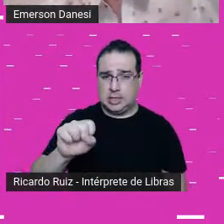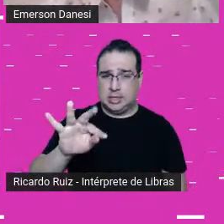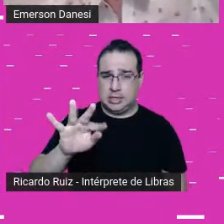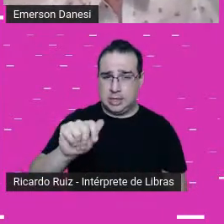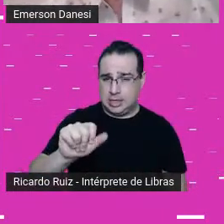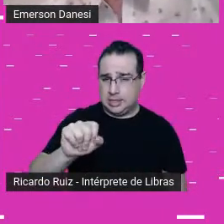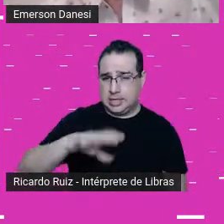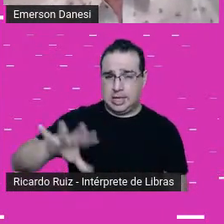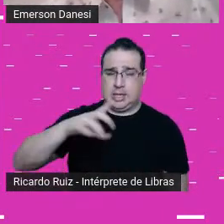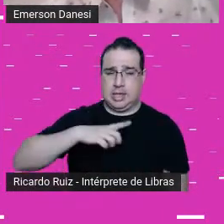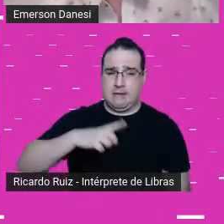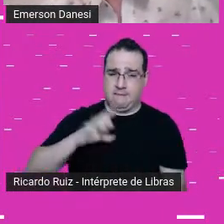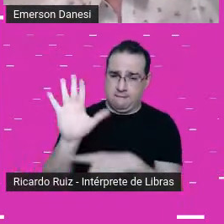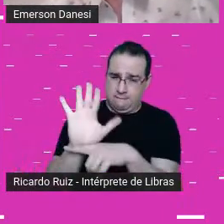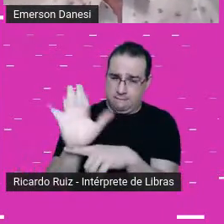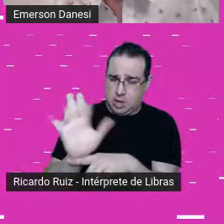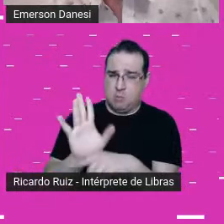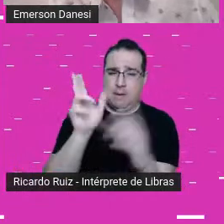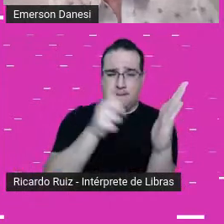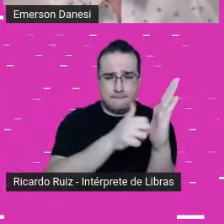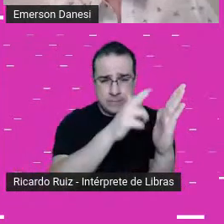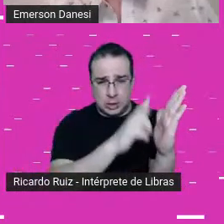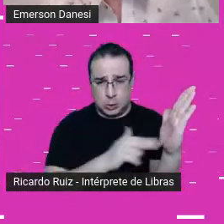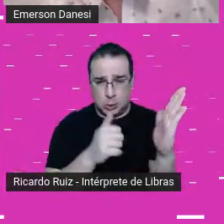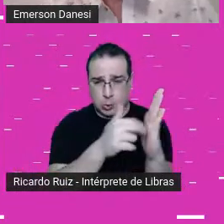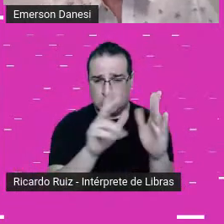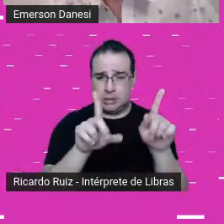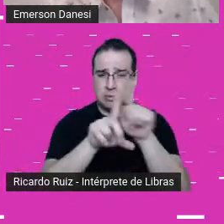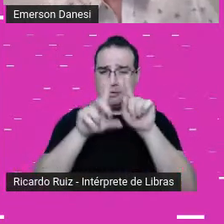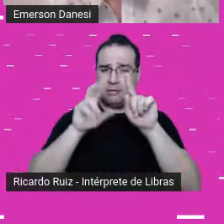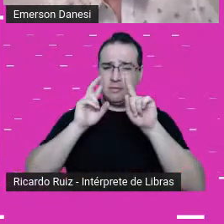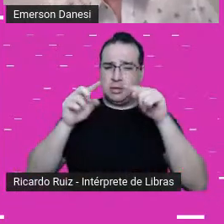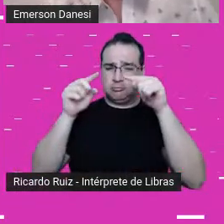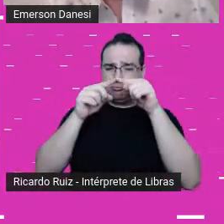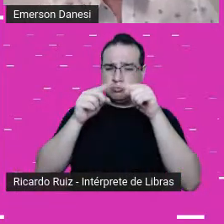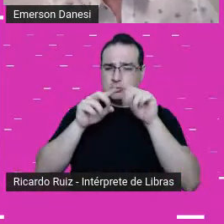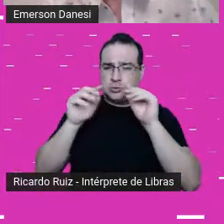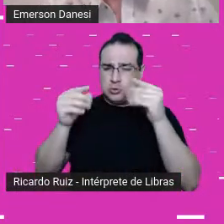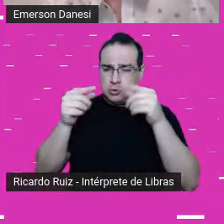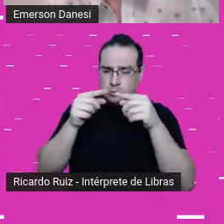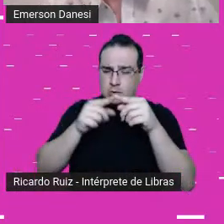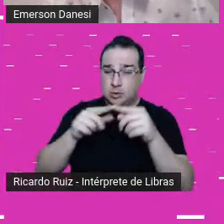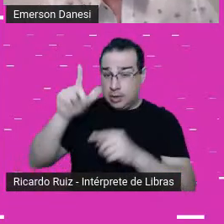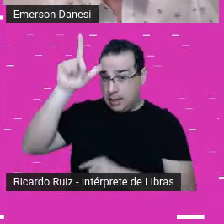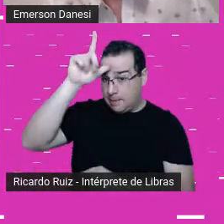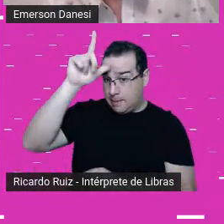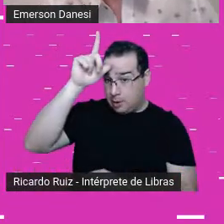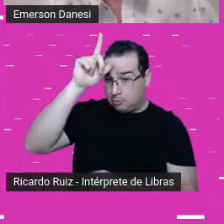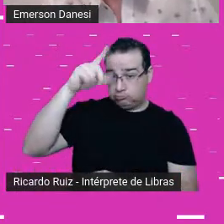a gente viu filme, a gente viu pintura, e a gente estava tentando buscar no expressionismo alemão,